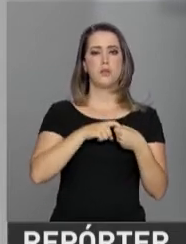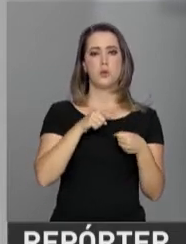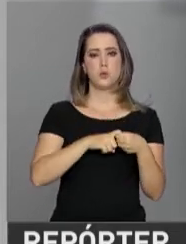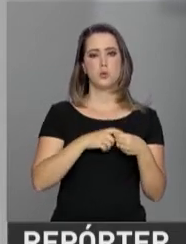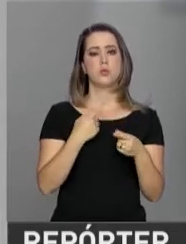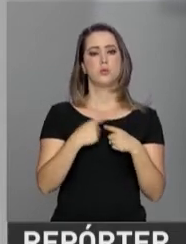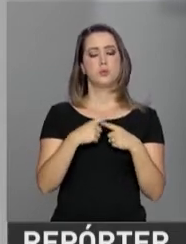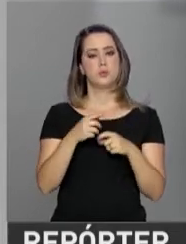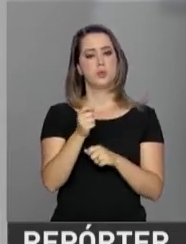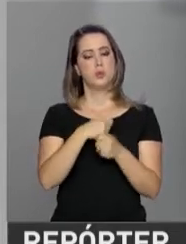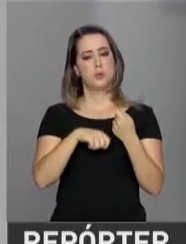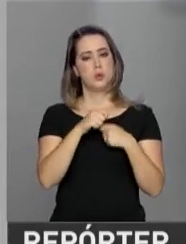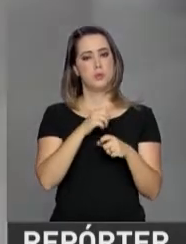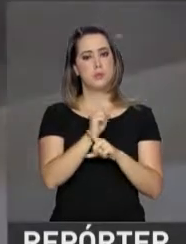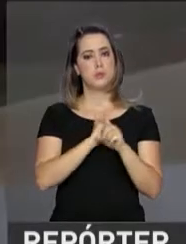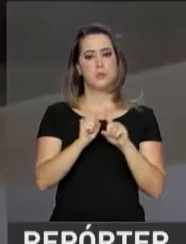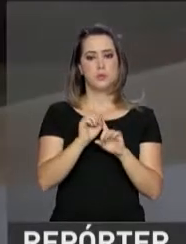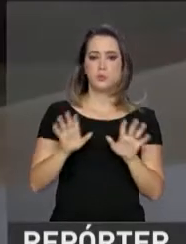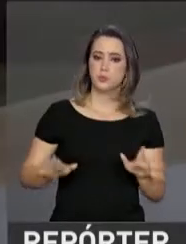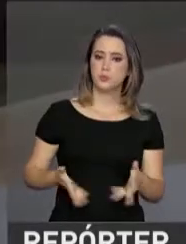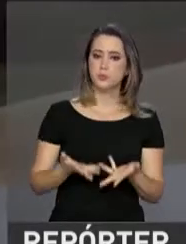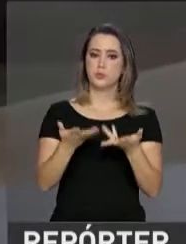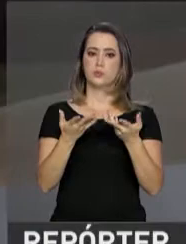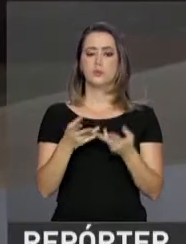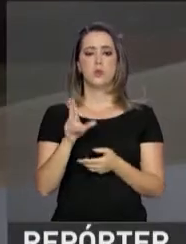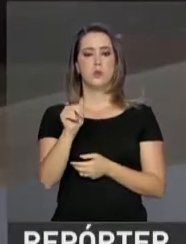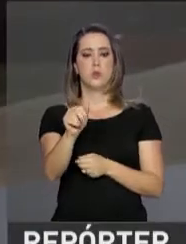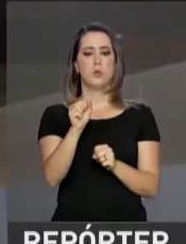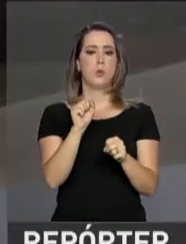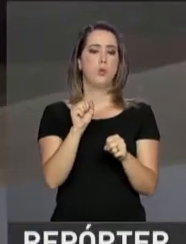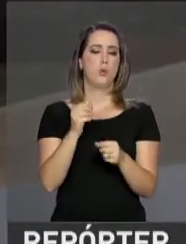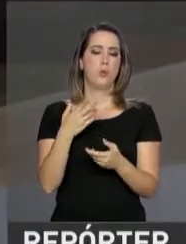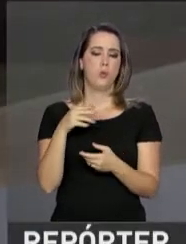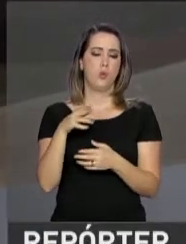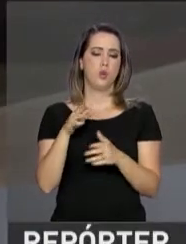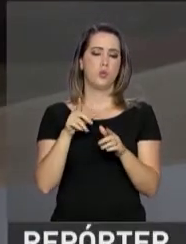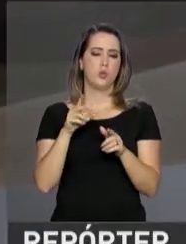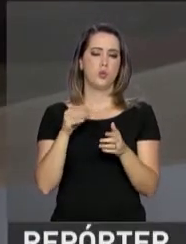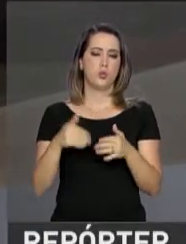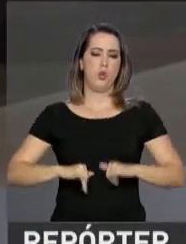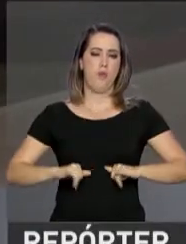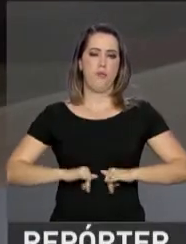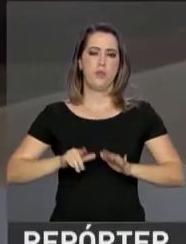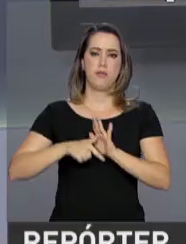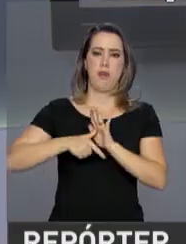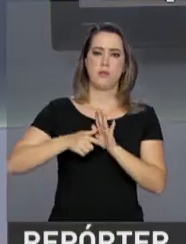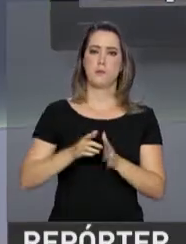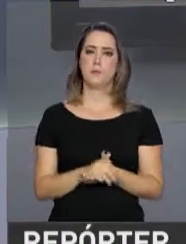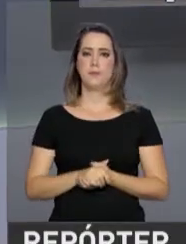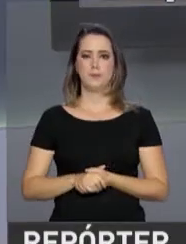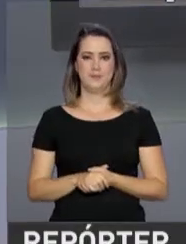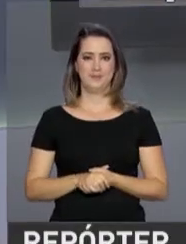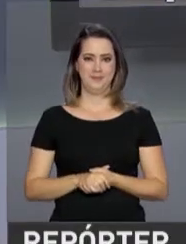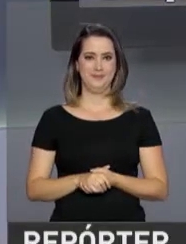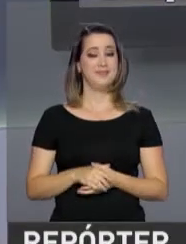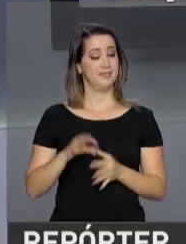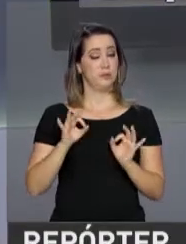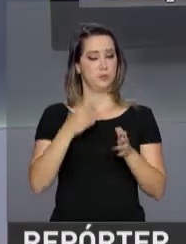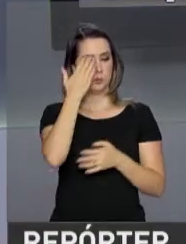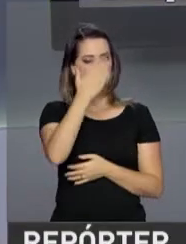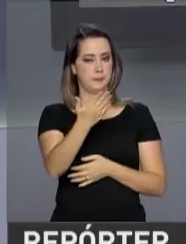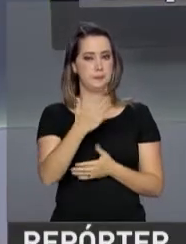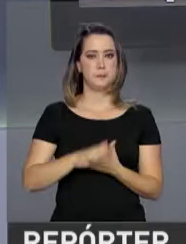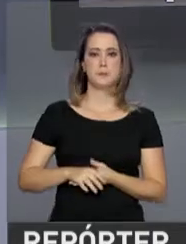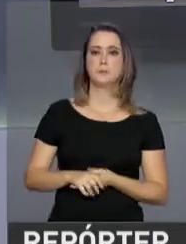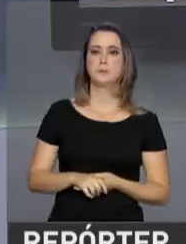econômica social promovida pelo governo e que não pode sofrer retrocesso seu voto com você ana gabriela brigada paulo pelas